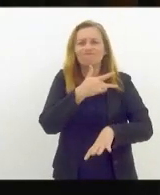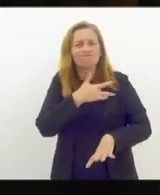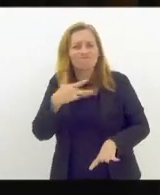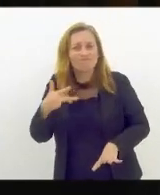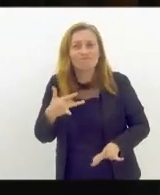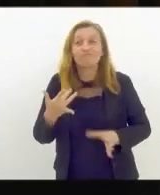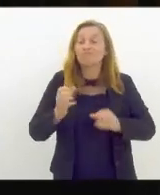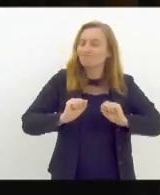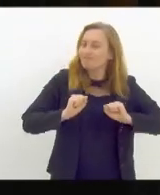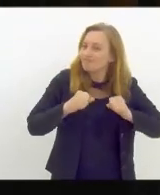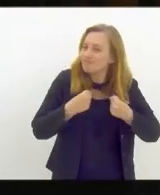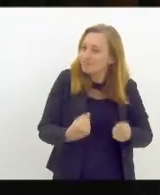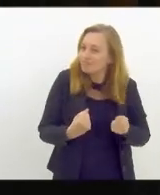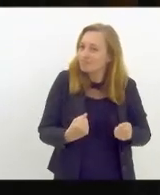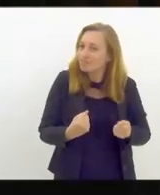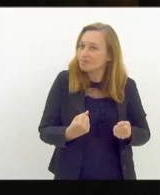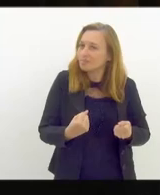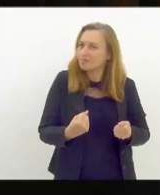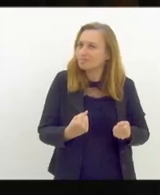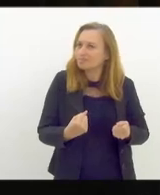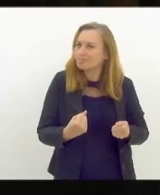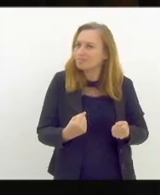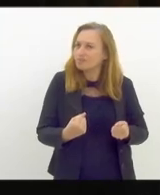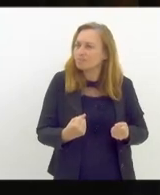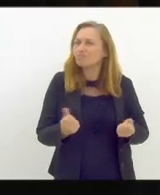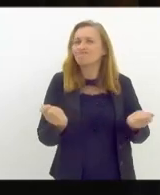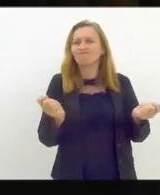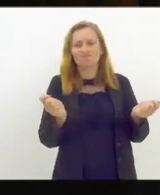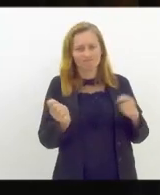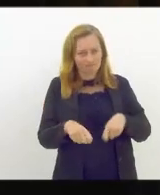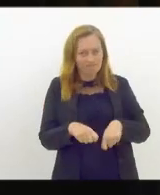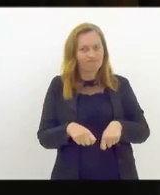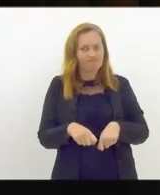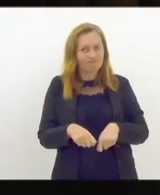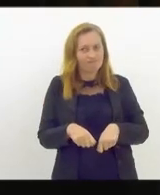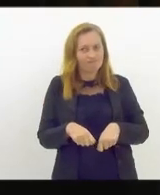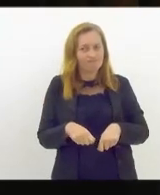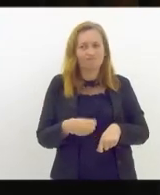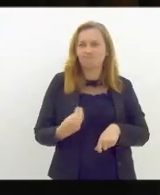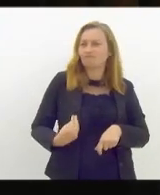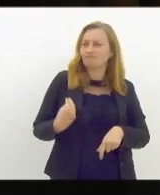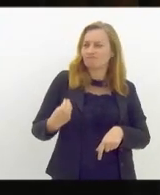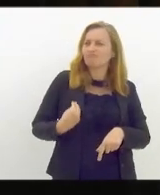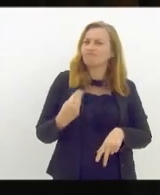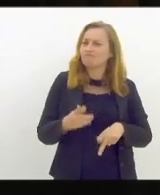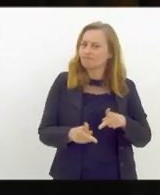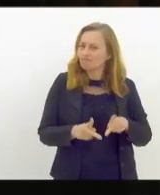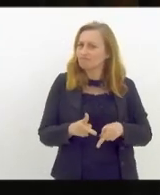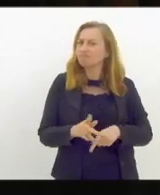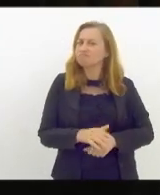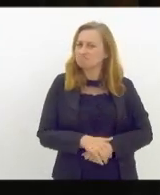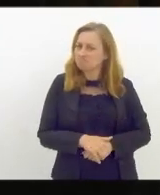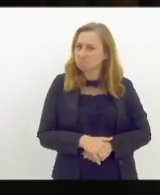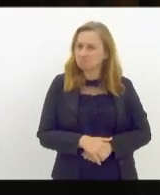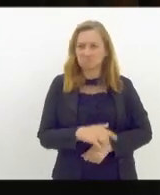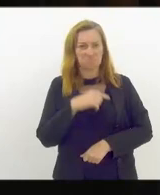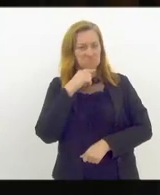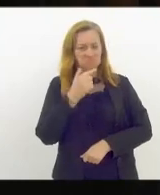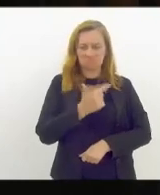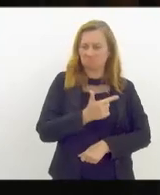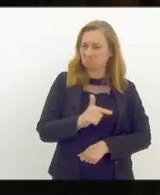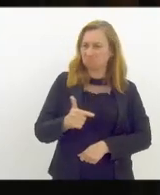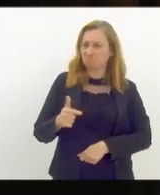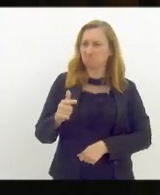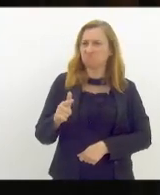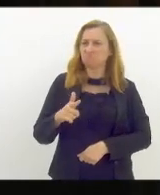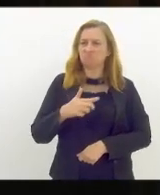saúde, para a defesa da possibilidade de sobrevivência da nossa população. Eu não tenho dúvida,